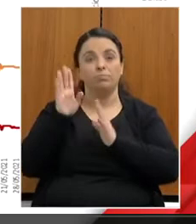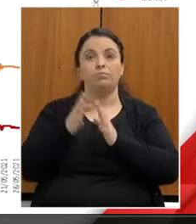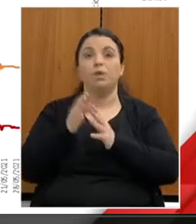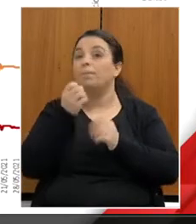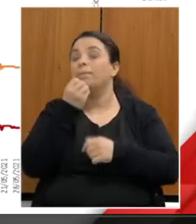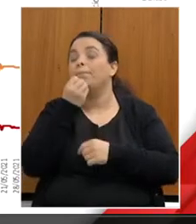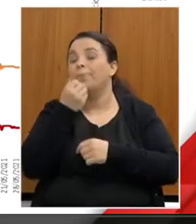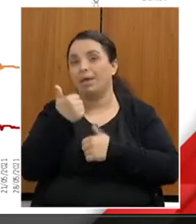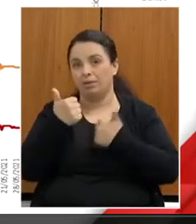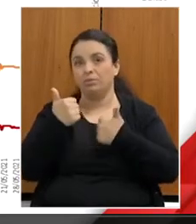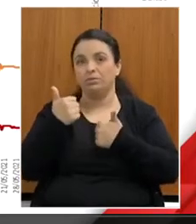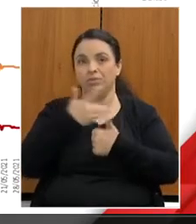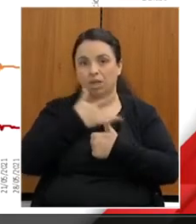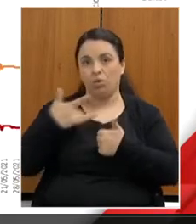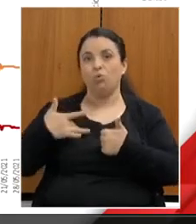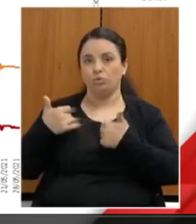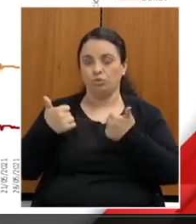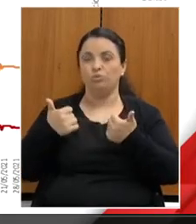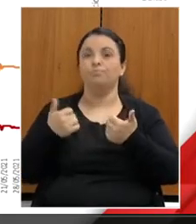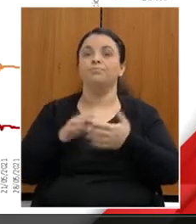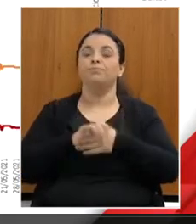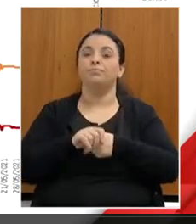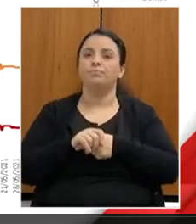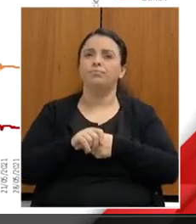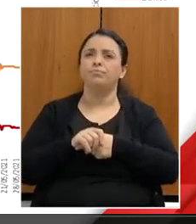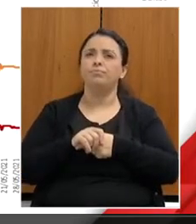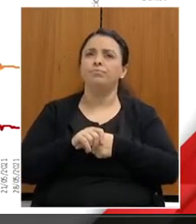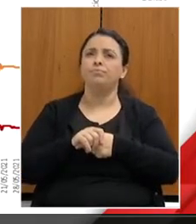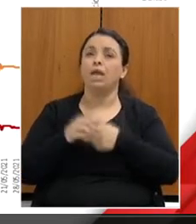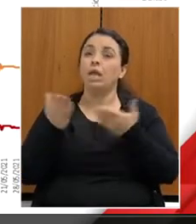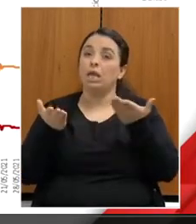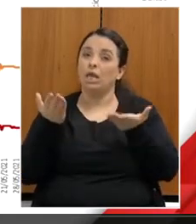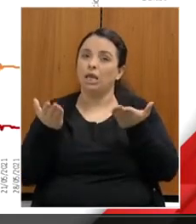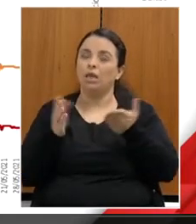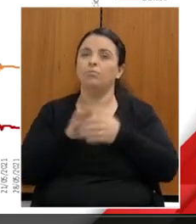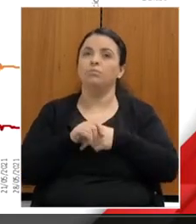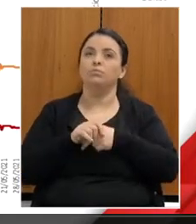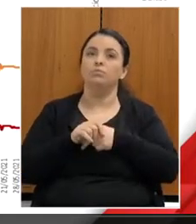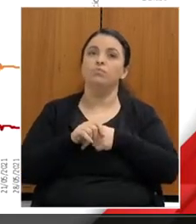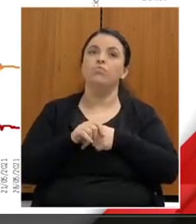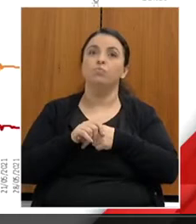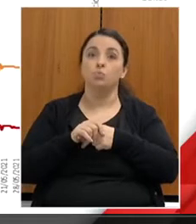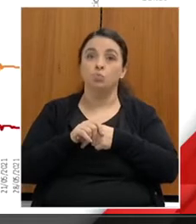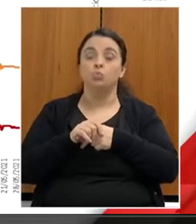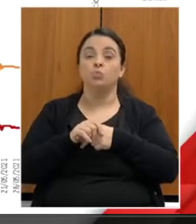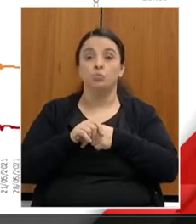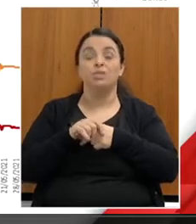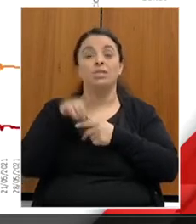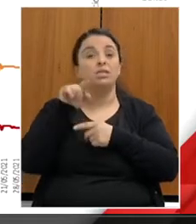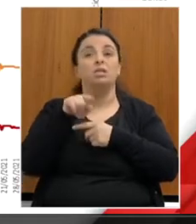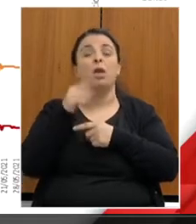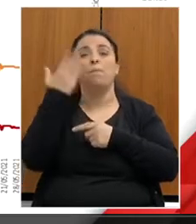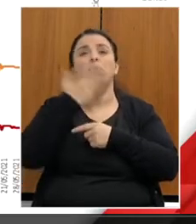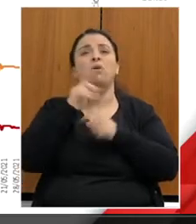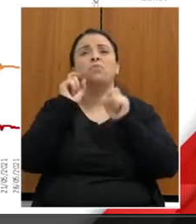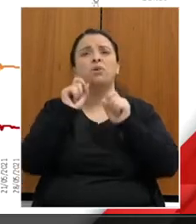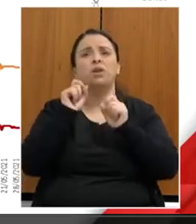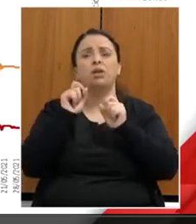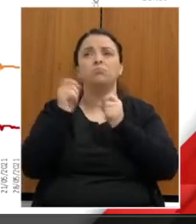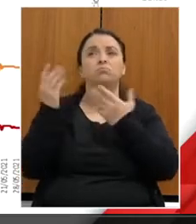não acompanham essa tendência. Isso mostra eficácia da vacina em relação a casos graves,